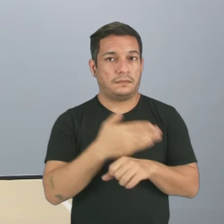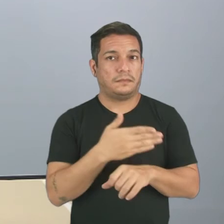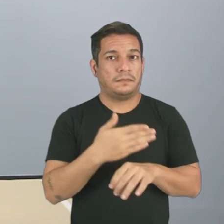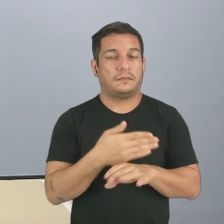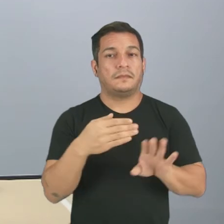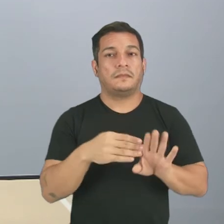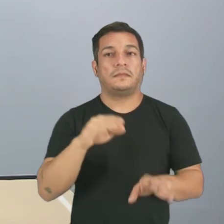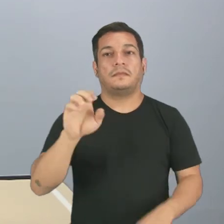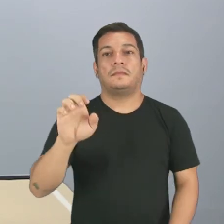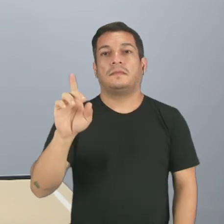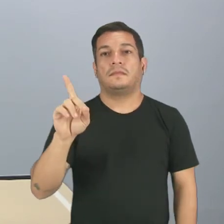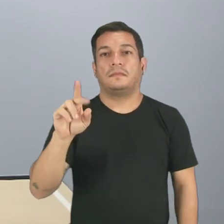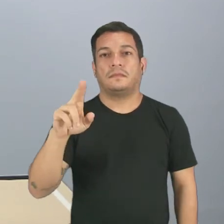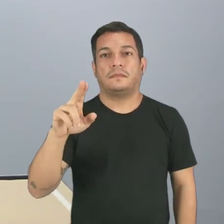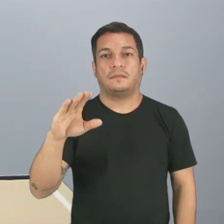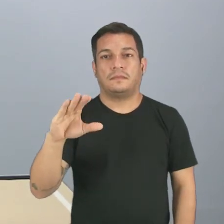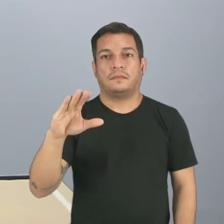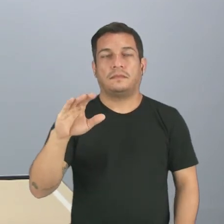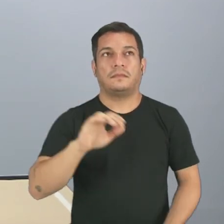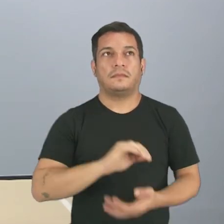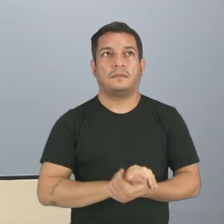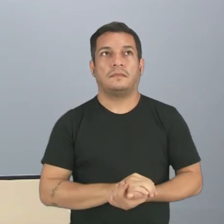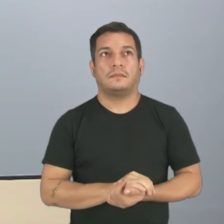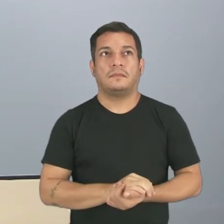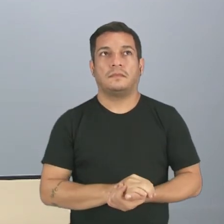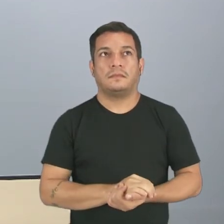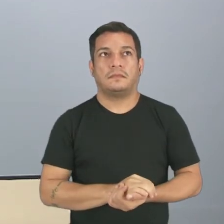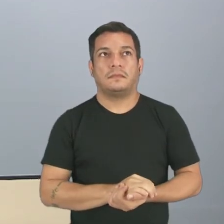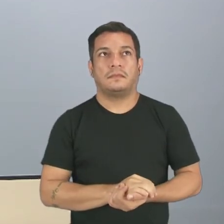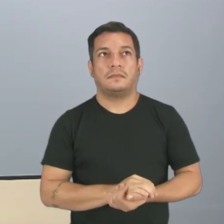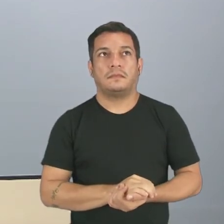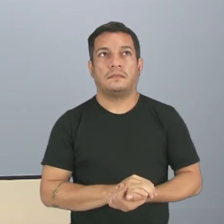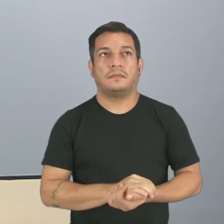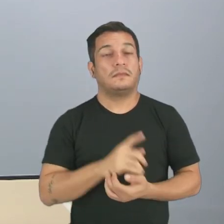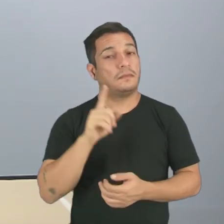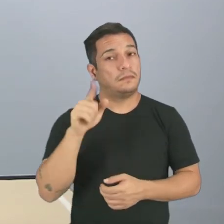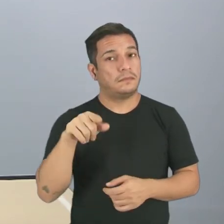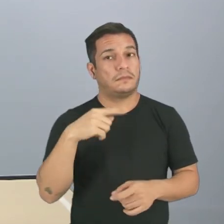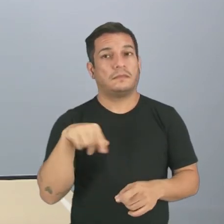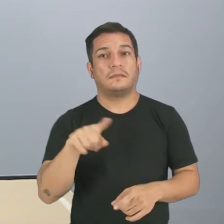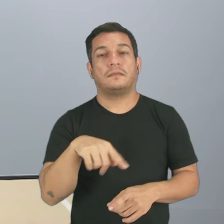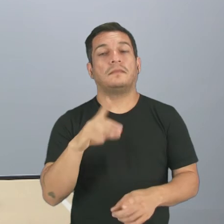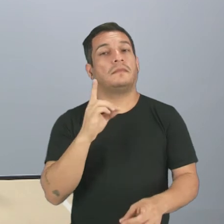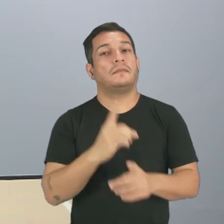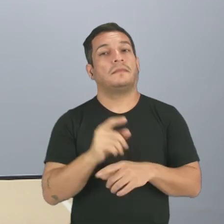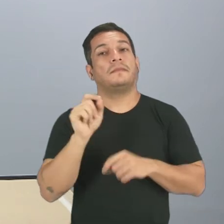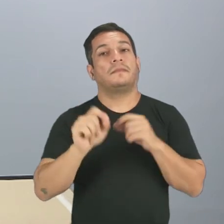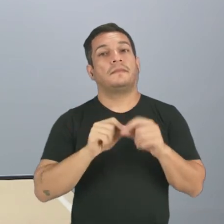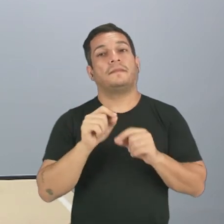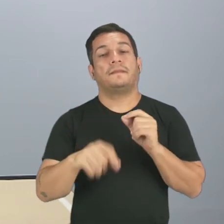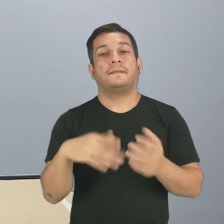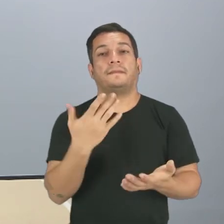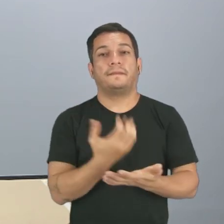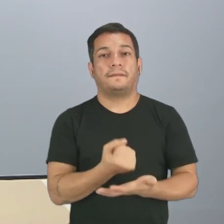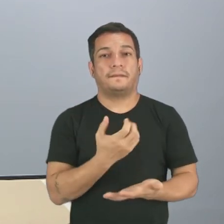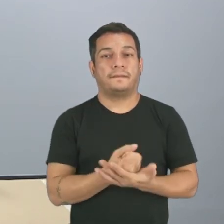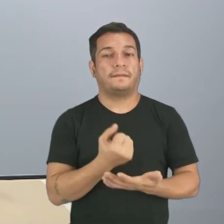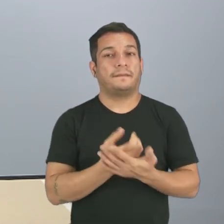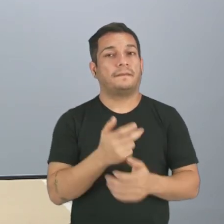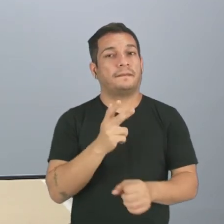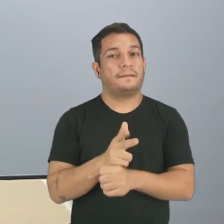a plataforma Edu, que é EDUC, e lá você vai encontrar